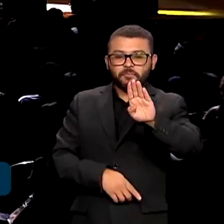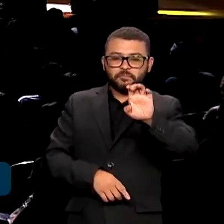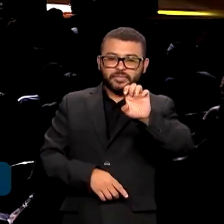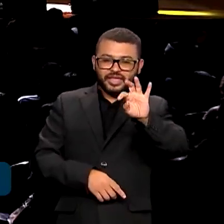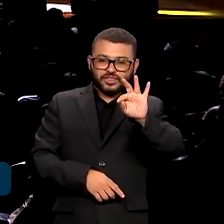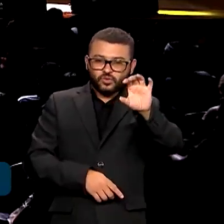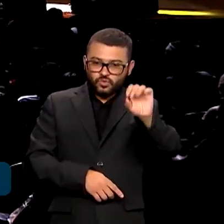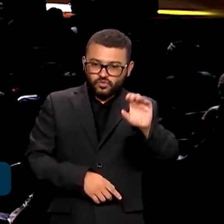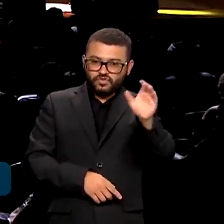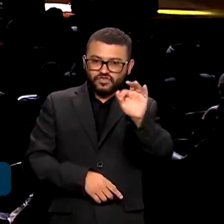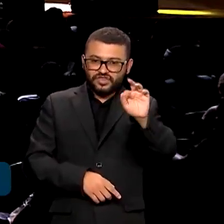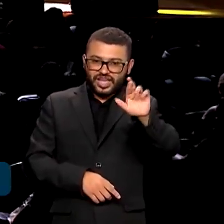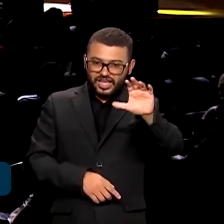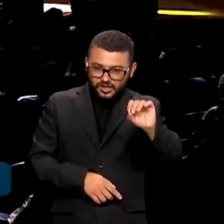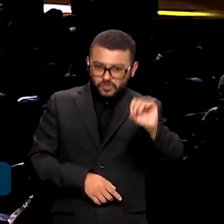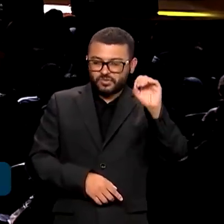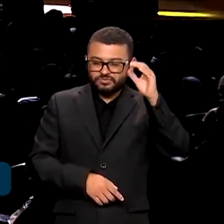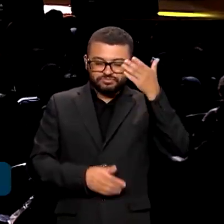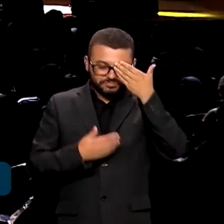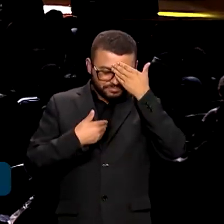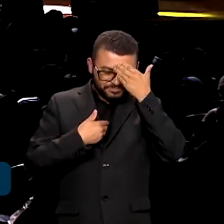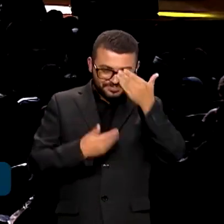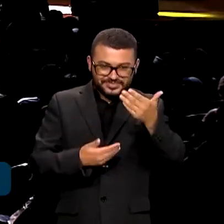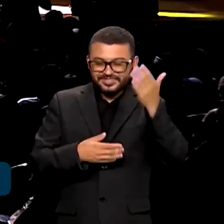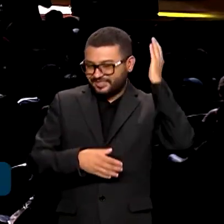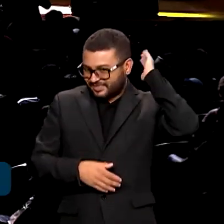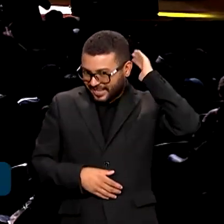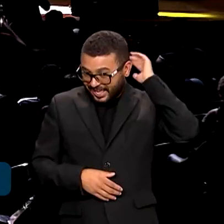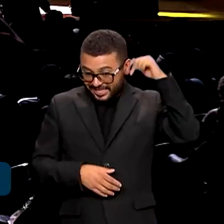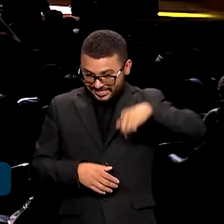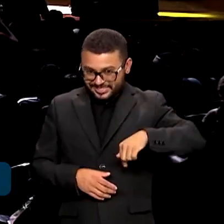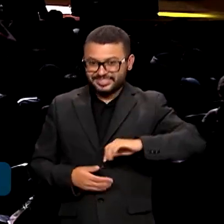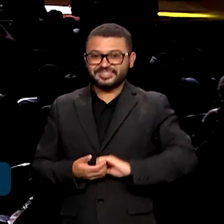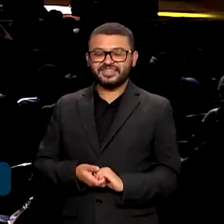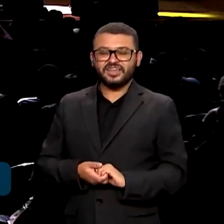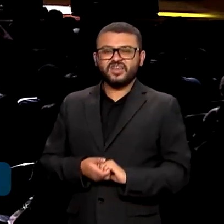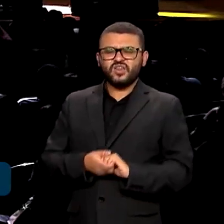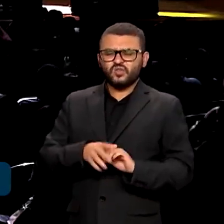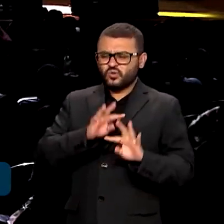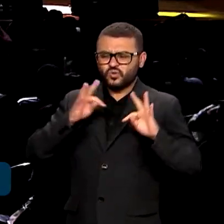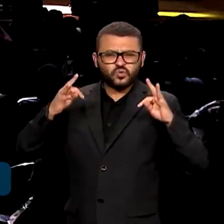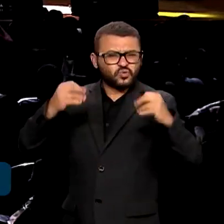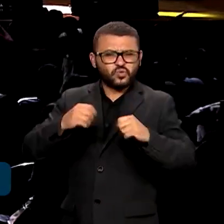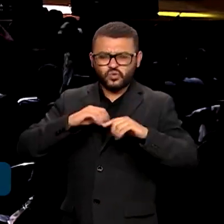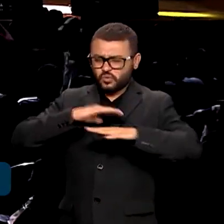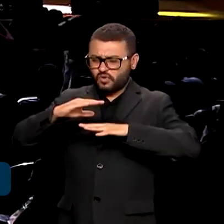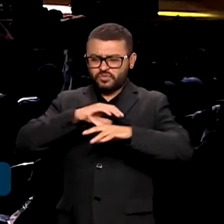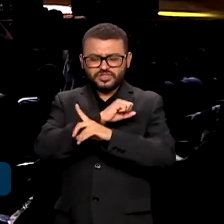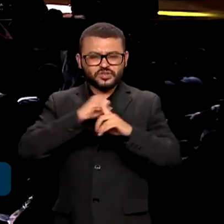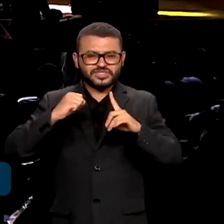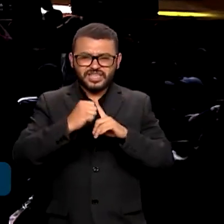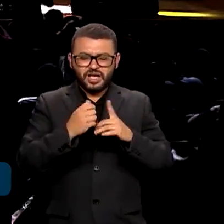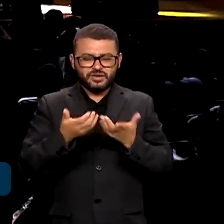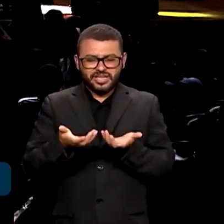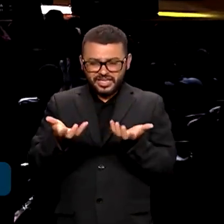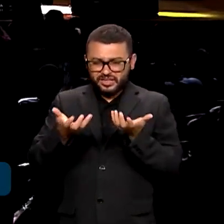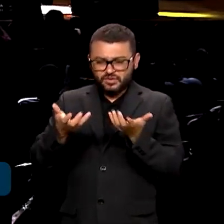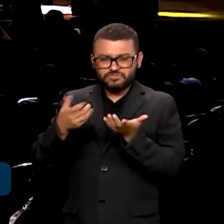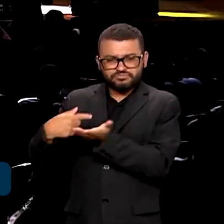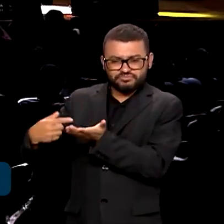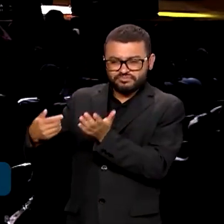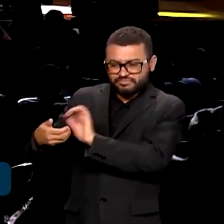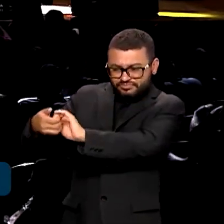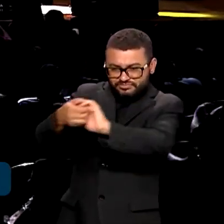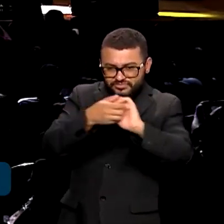do Pará. E quero abraçar todos os movimentos sociais organizados aqui, todos